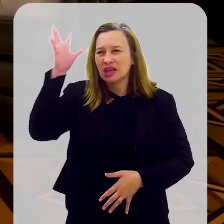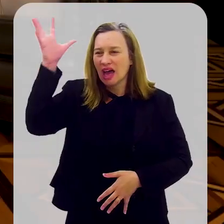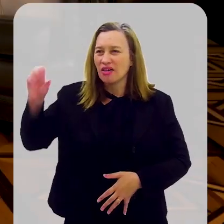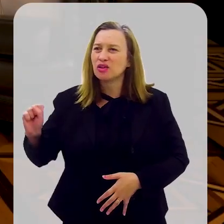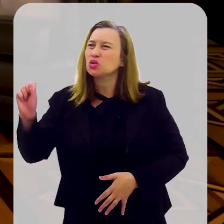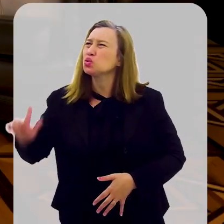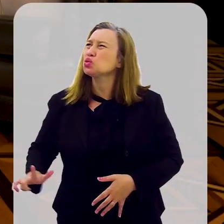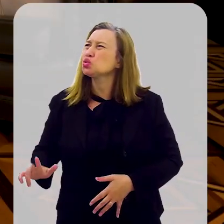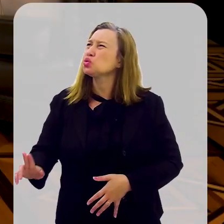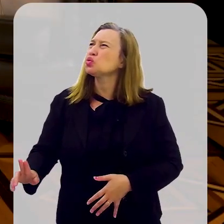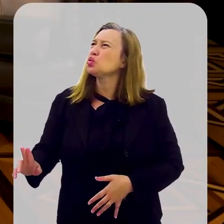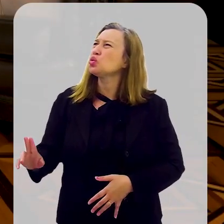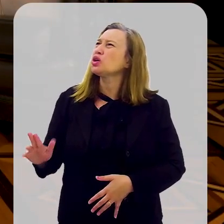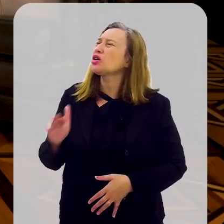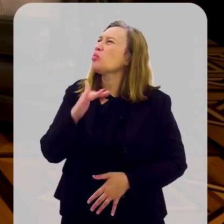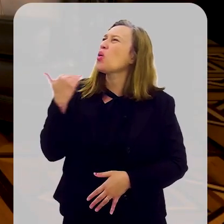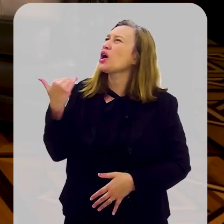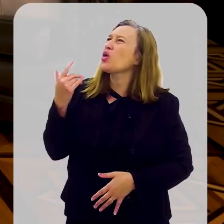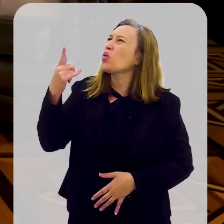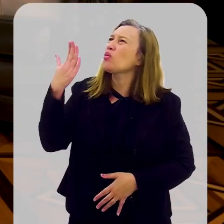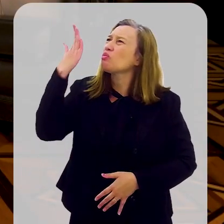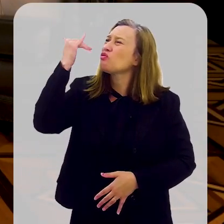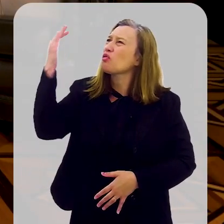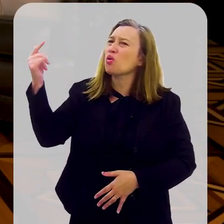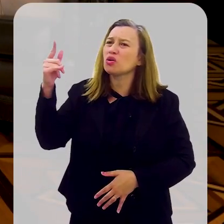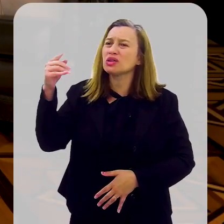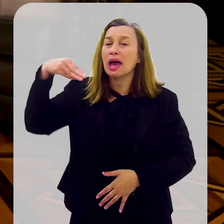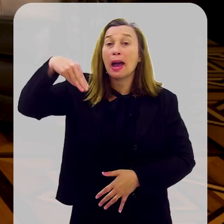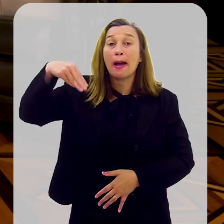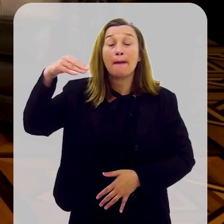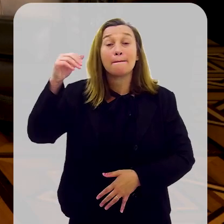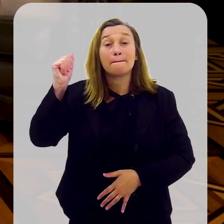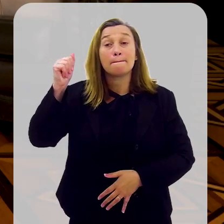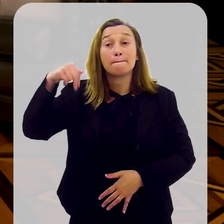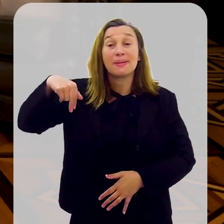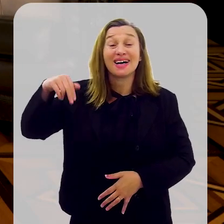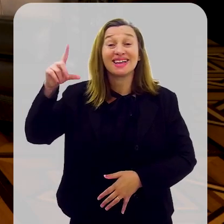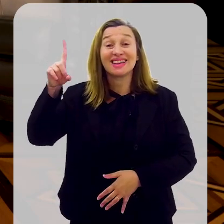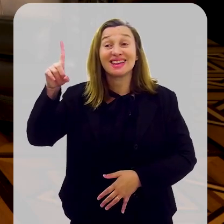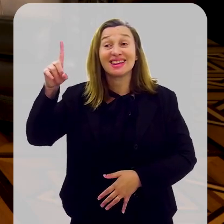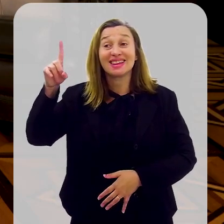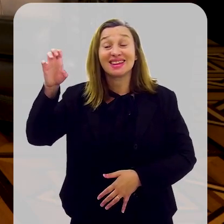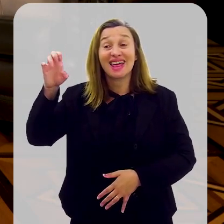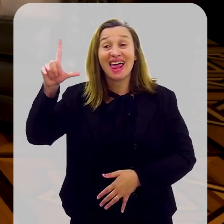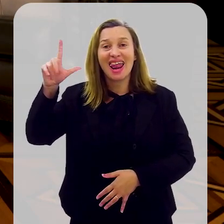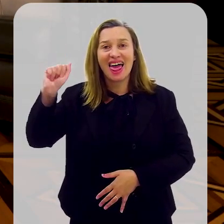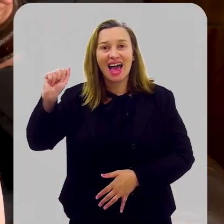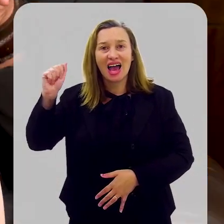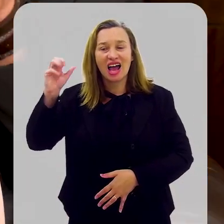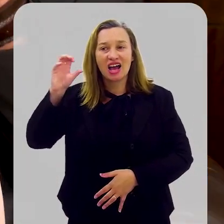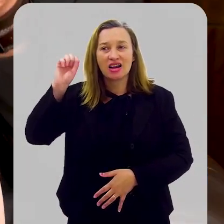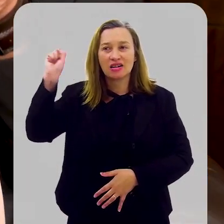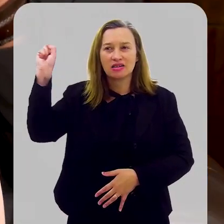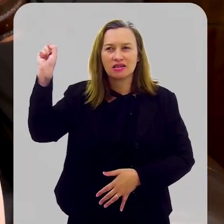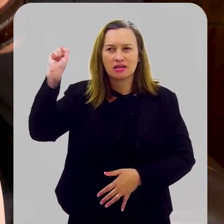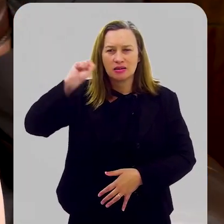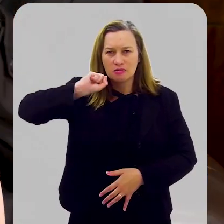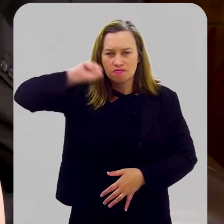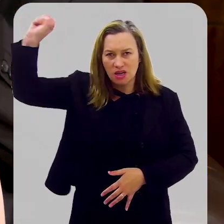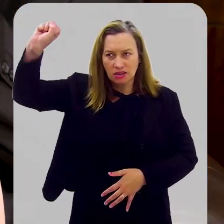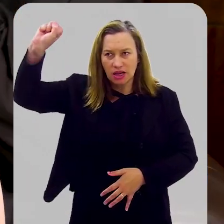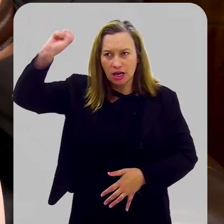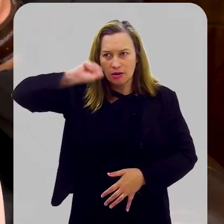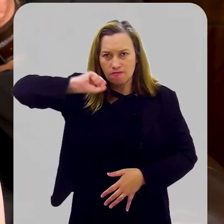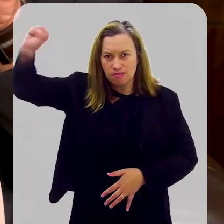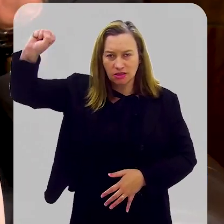era o nome mesmo do presidente da África do Sul? Que morreu? Grande Mandela. Eu não tenho certeza, Joel, mas eu acho que Mandela